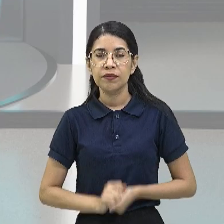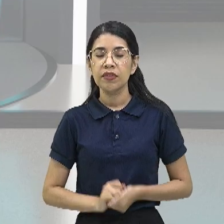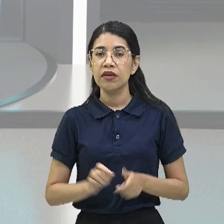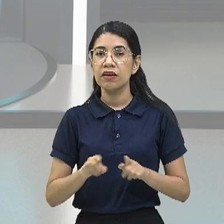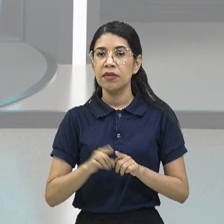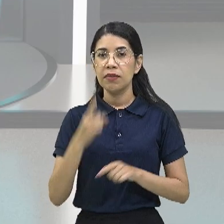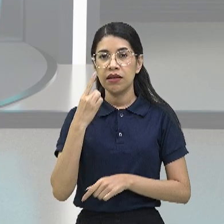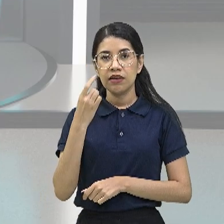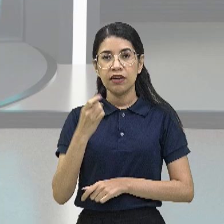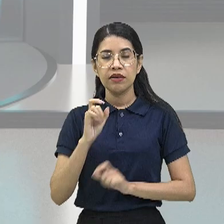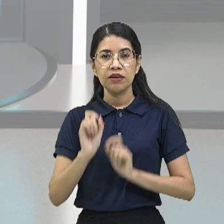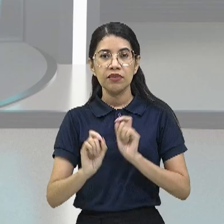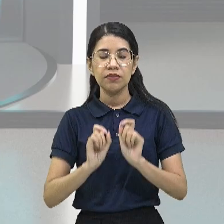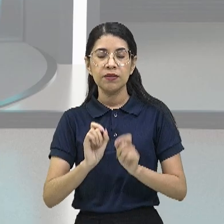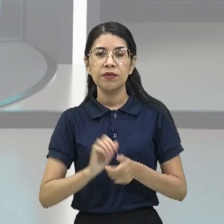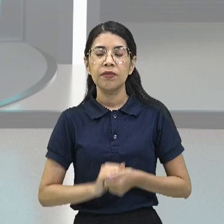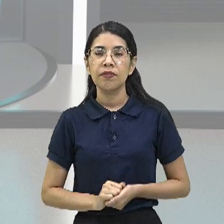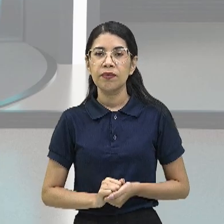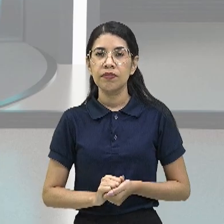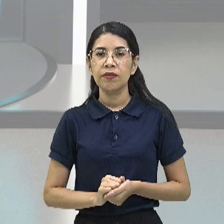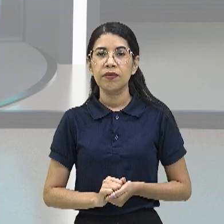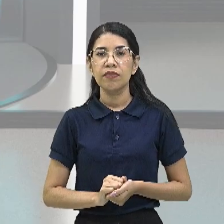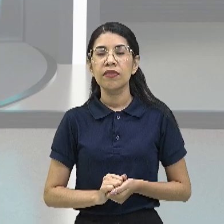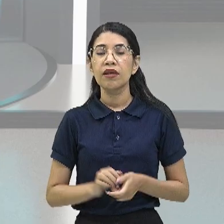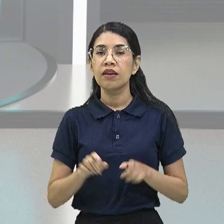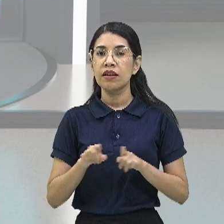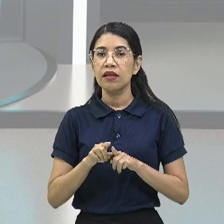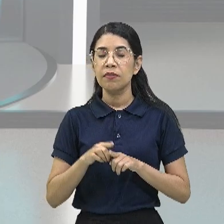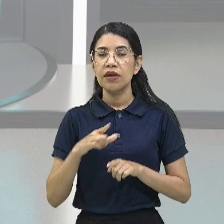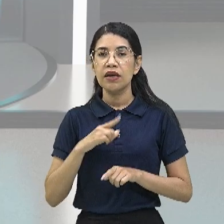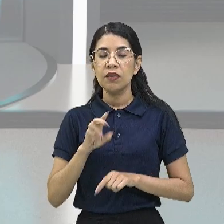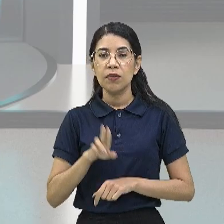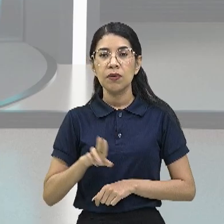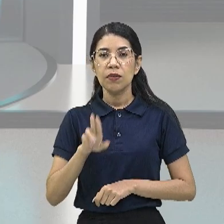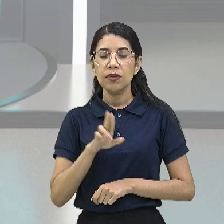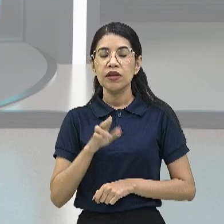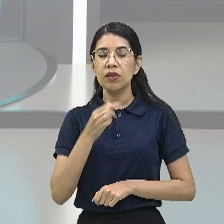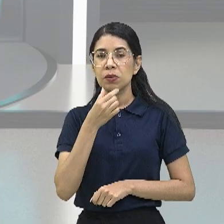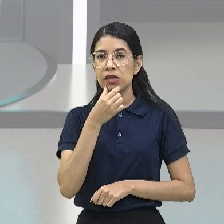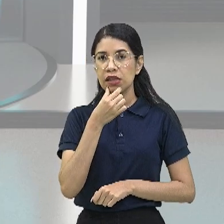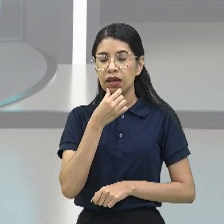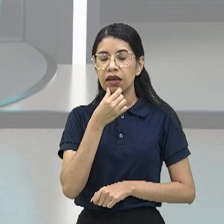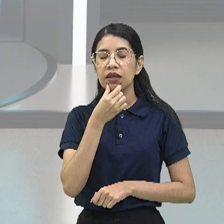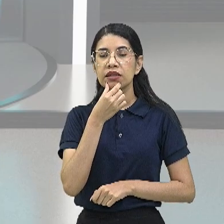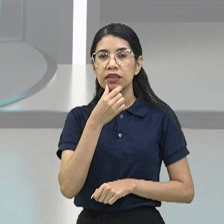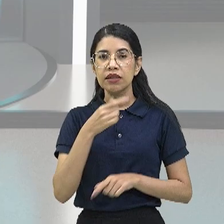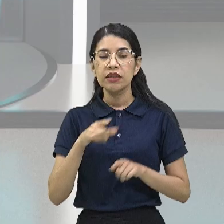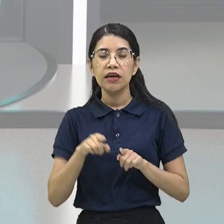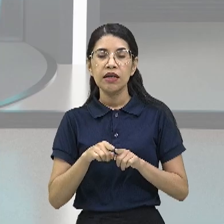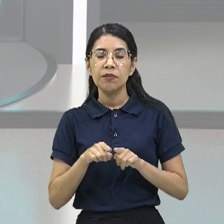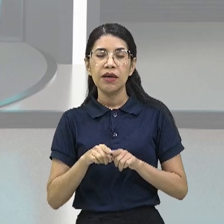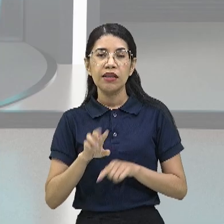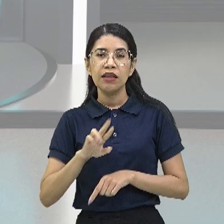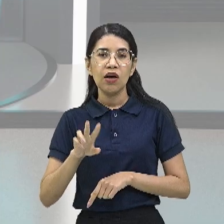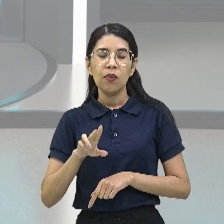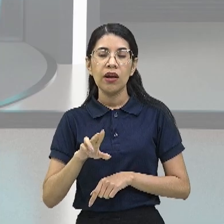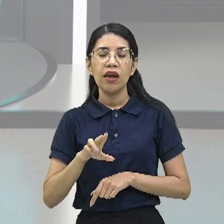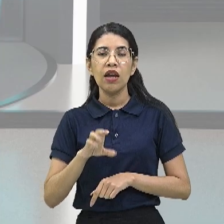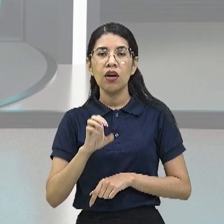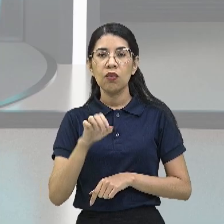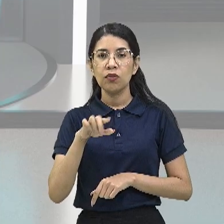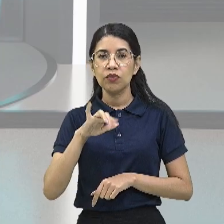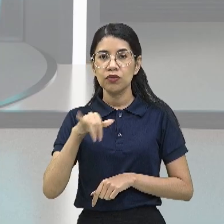interessante sobre eles aqui, além de eles serem apenas usados na língua inglesa, né? Eles nunca são conjugados,